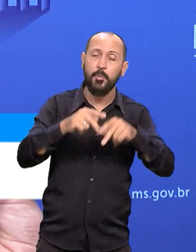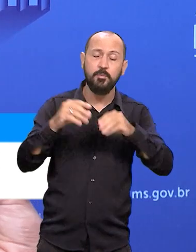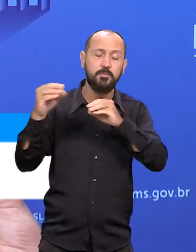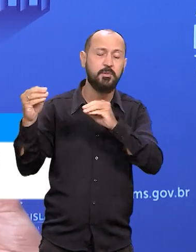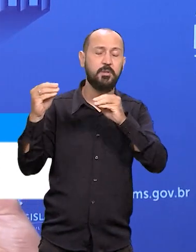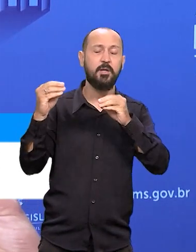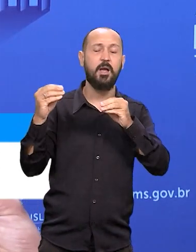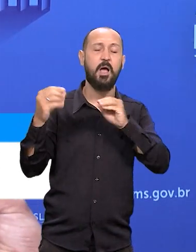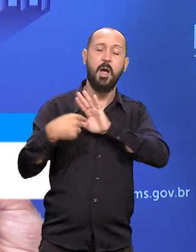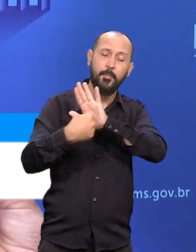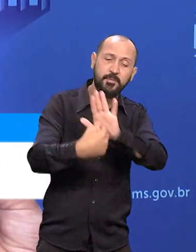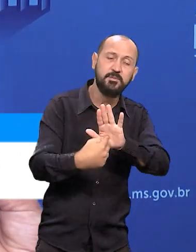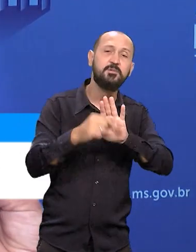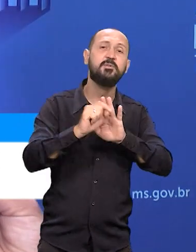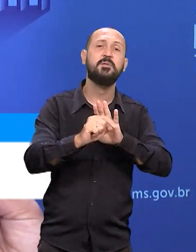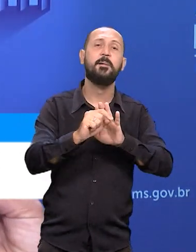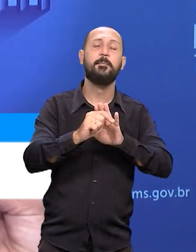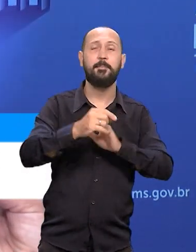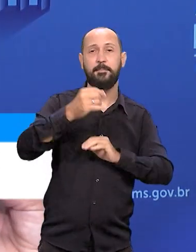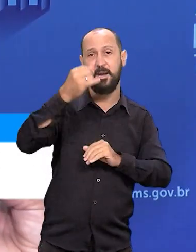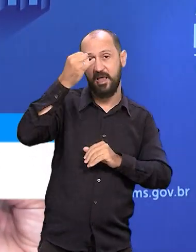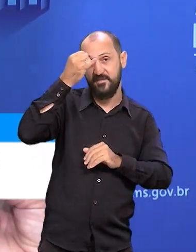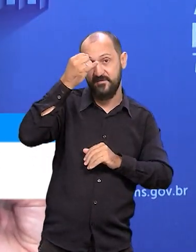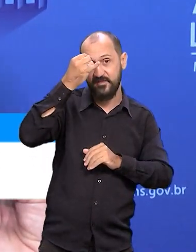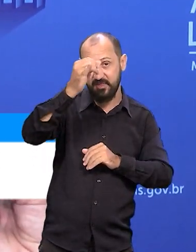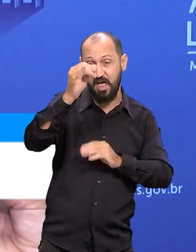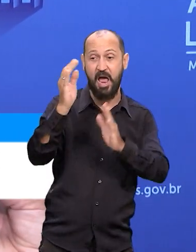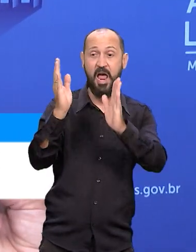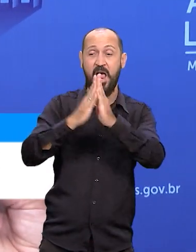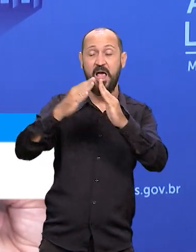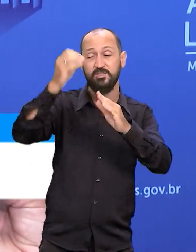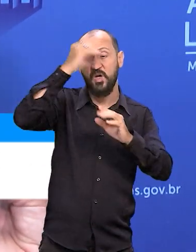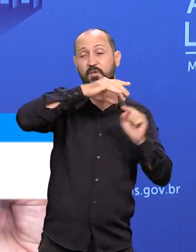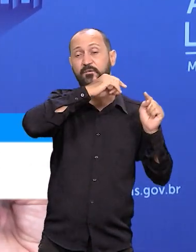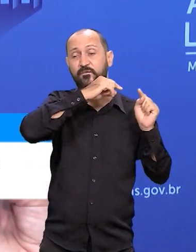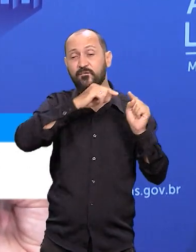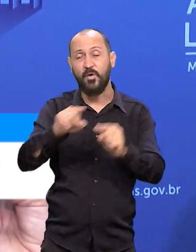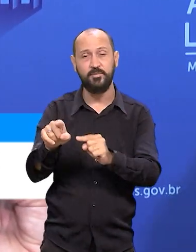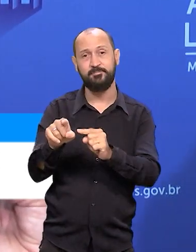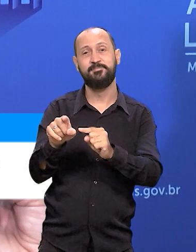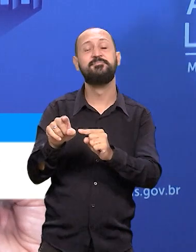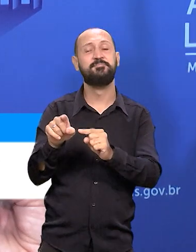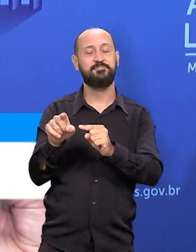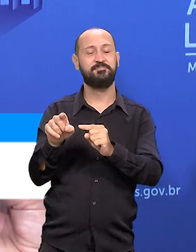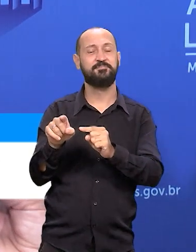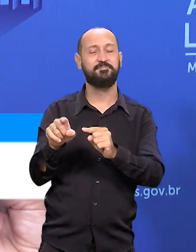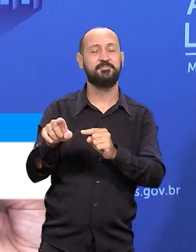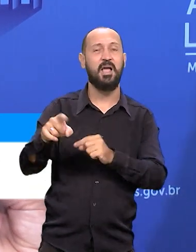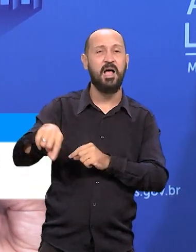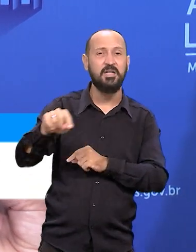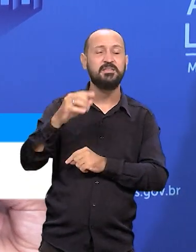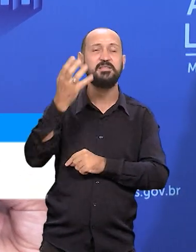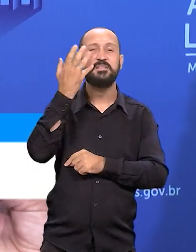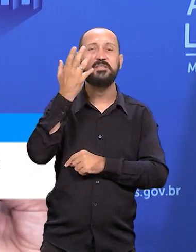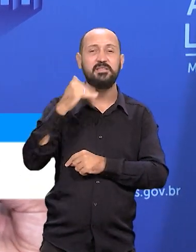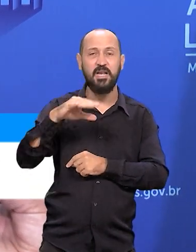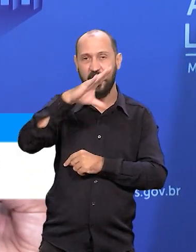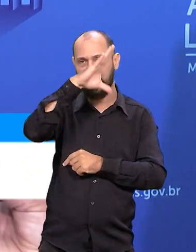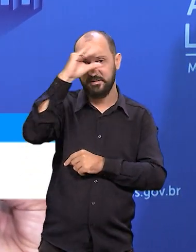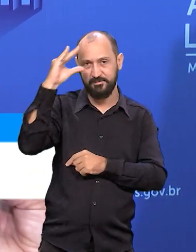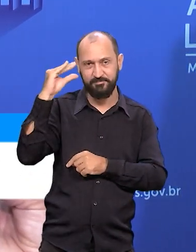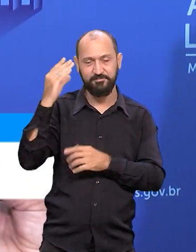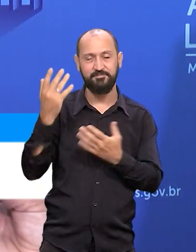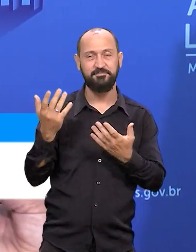aqui políticas públicas para também o combate de violência doméstica contra as